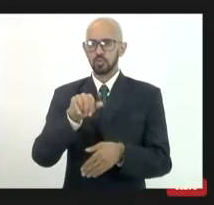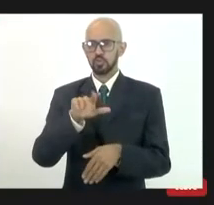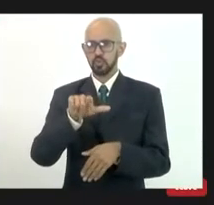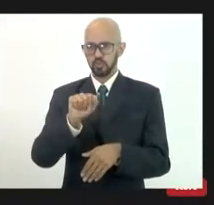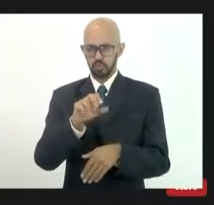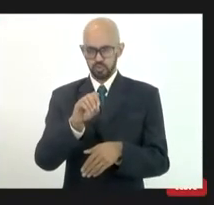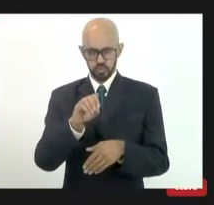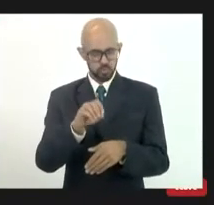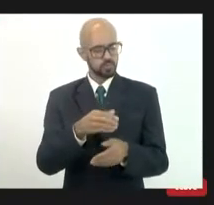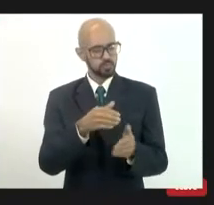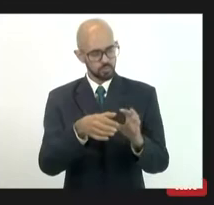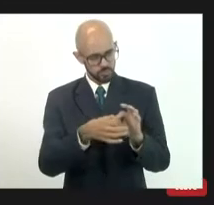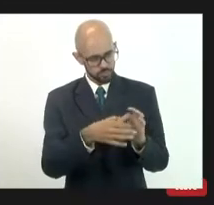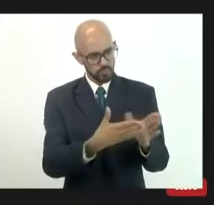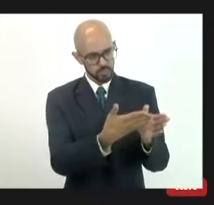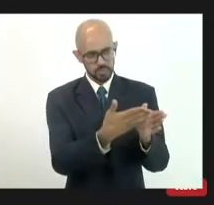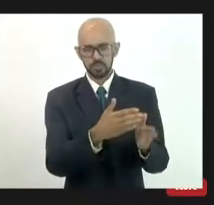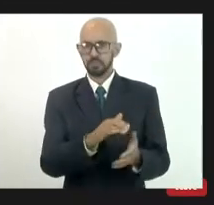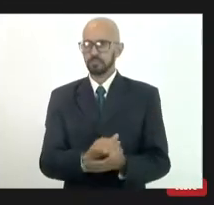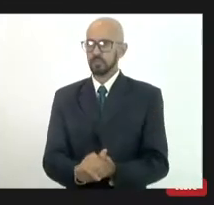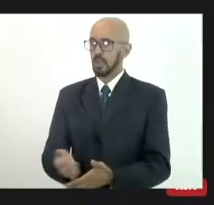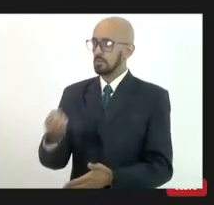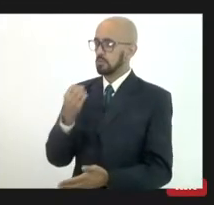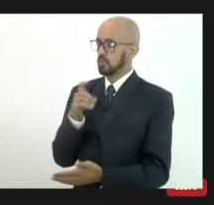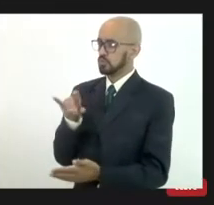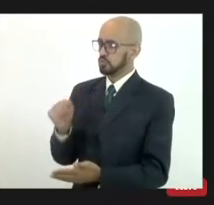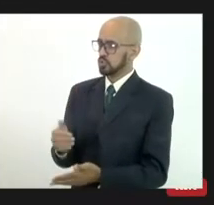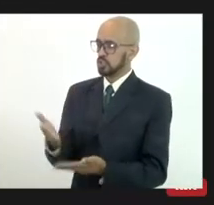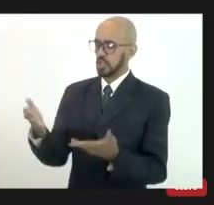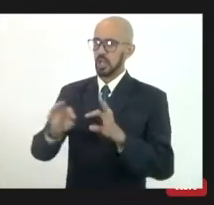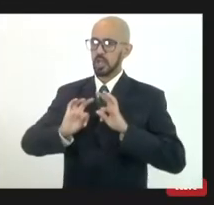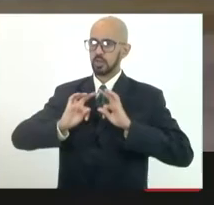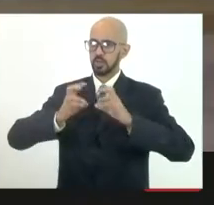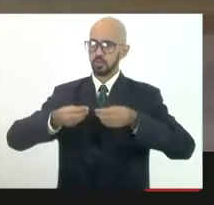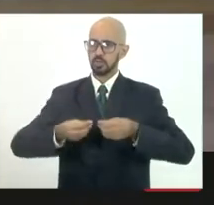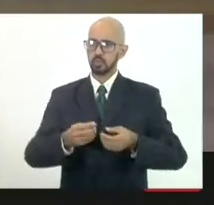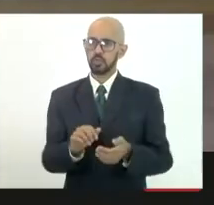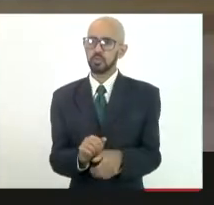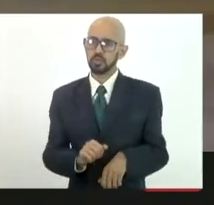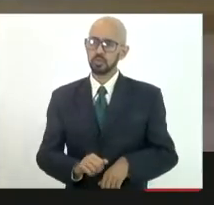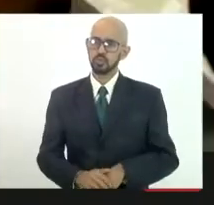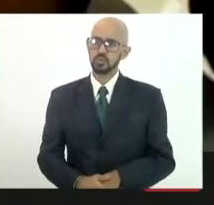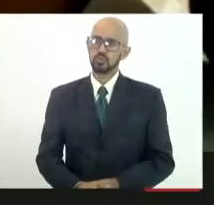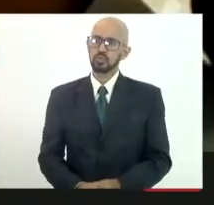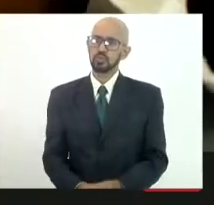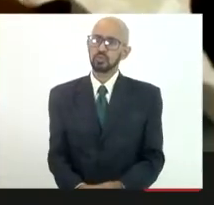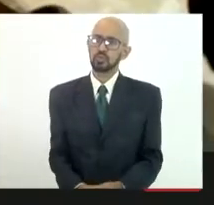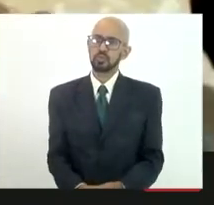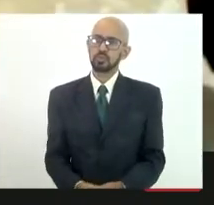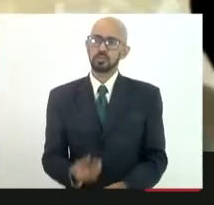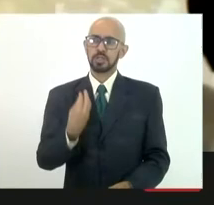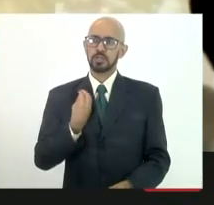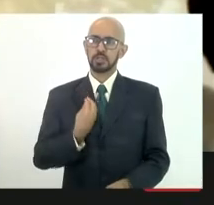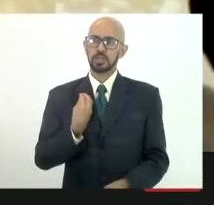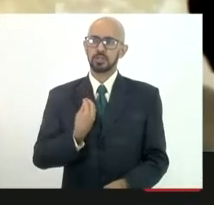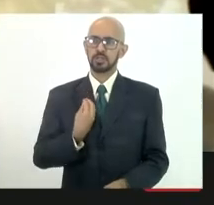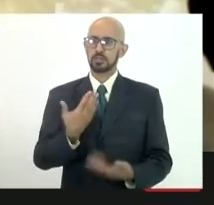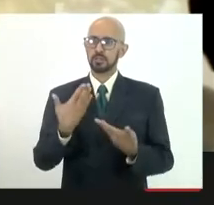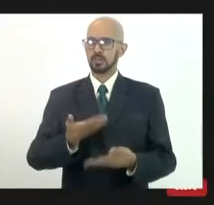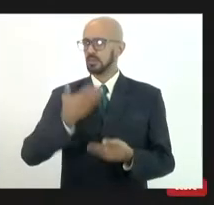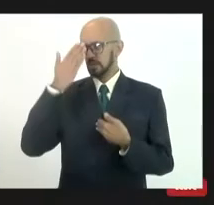palavra. Bom dia a todos e a todas. Quero